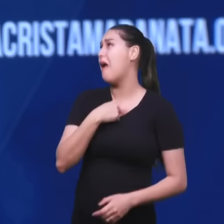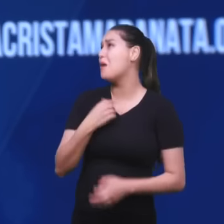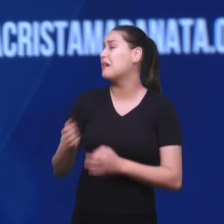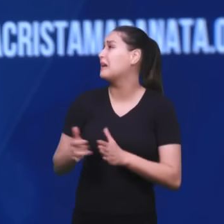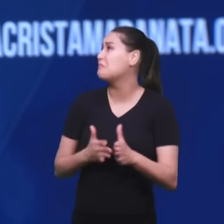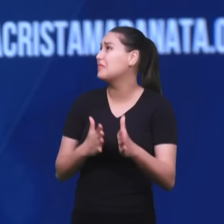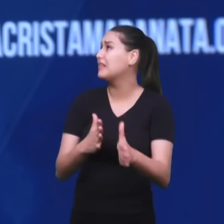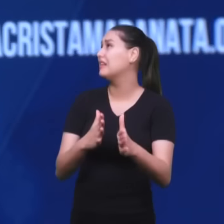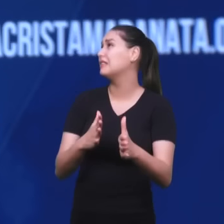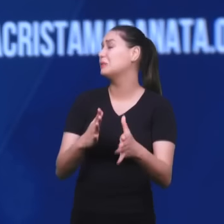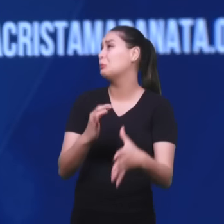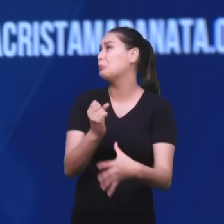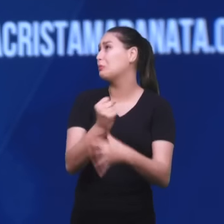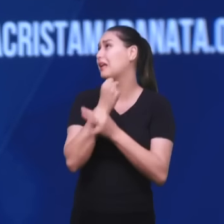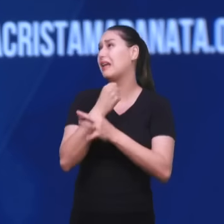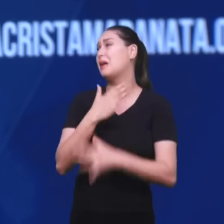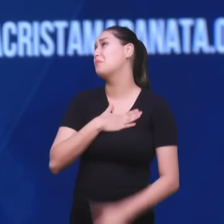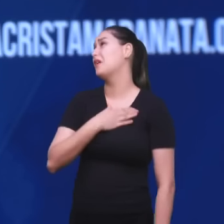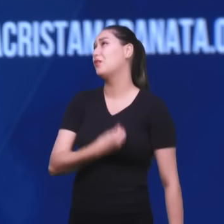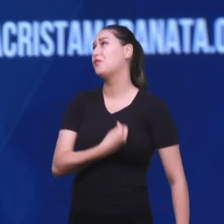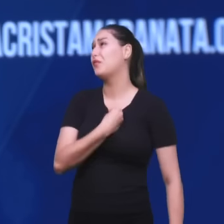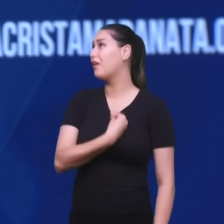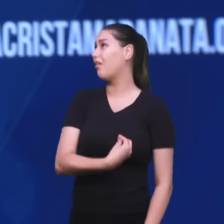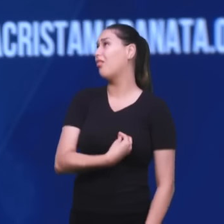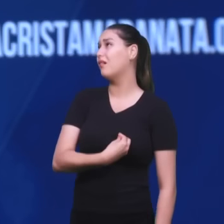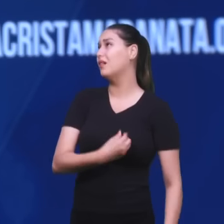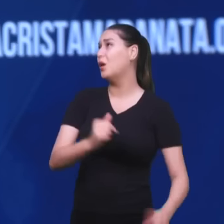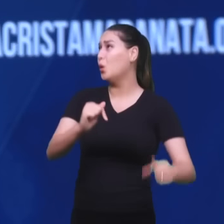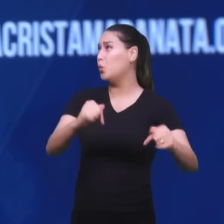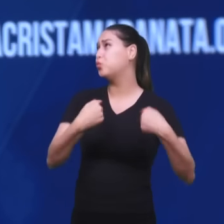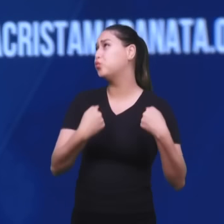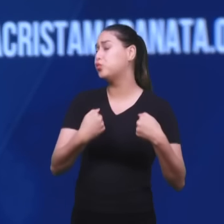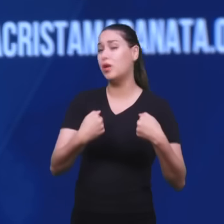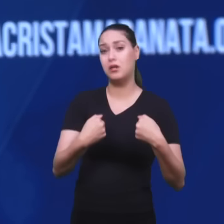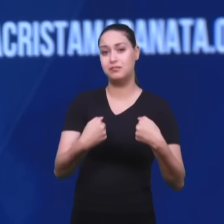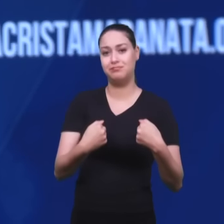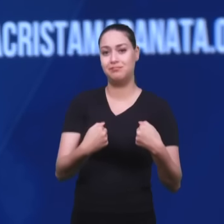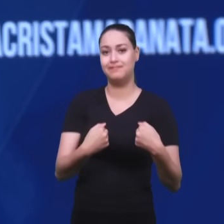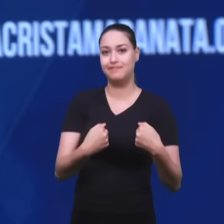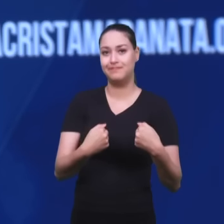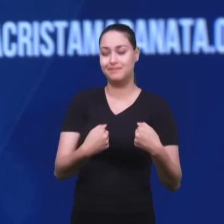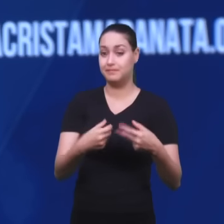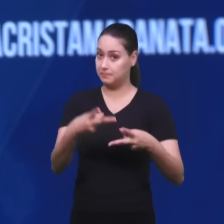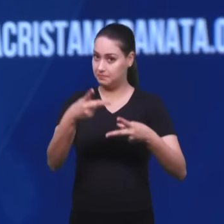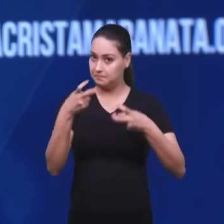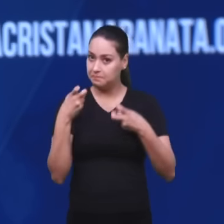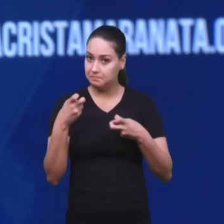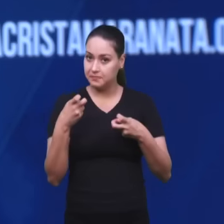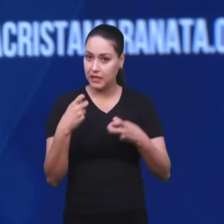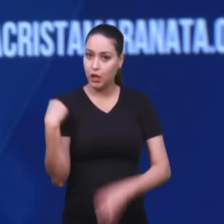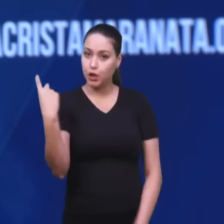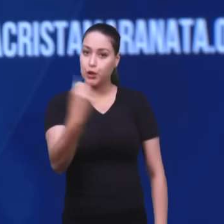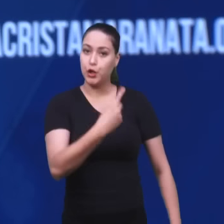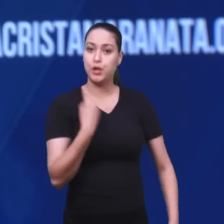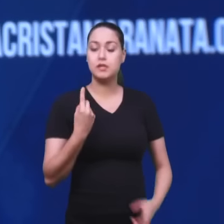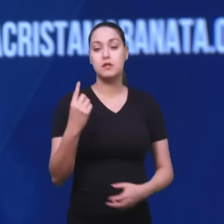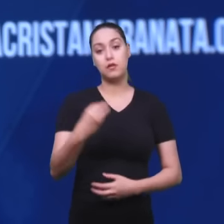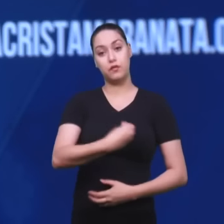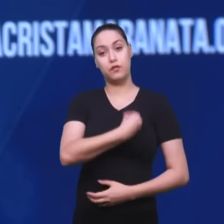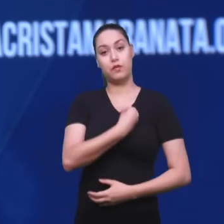quiseram Tomar a minha alma Vejam queridos A nossa vida Também Possui momentos assim